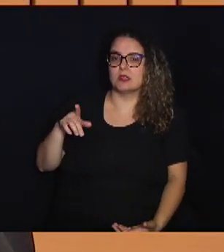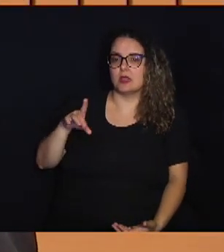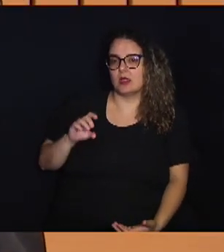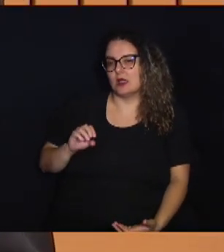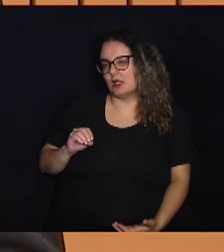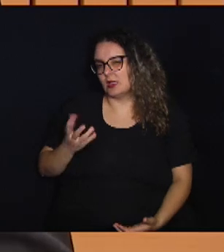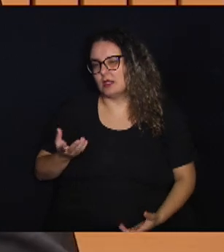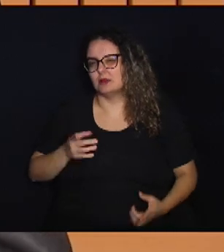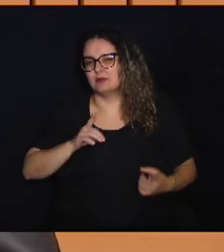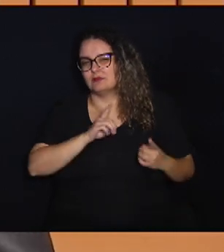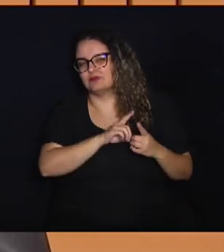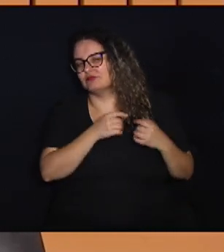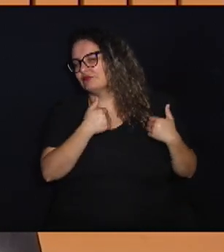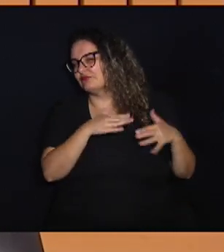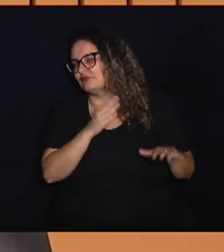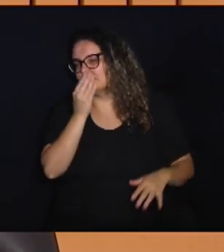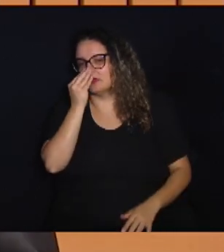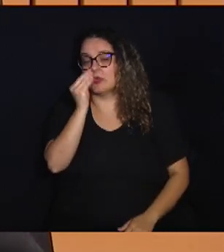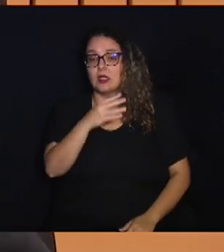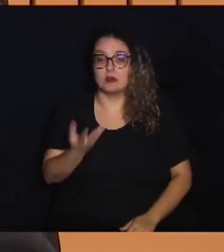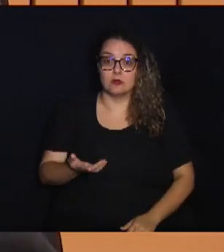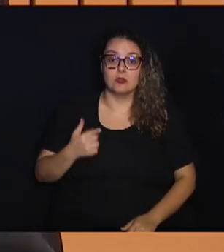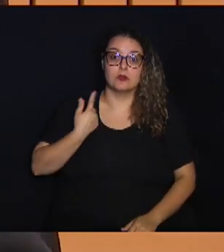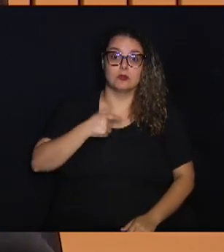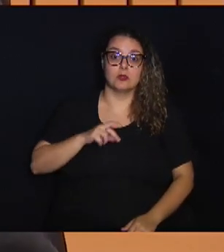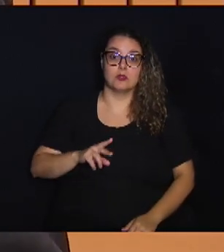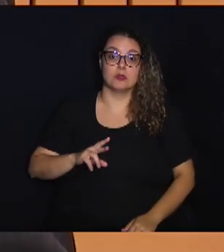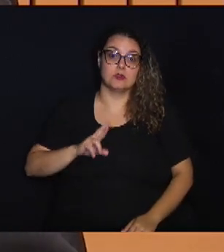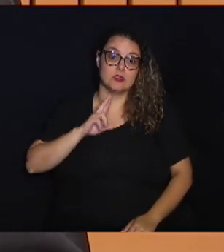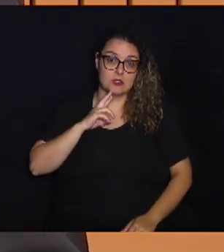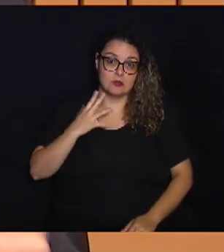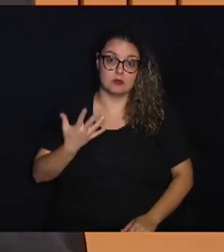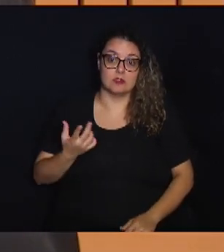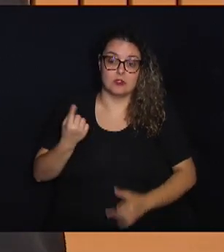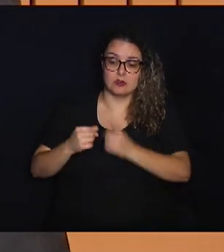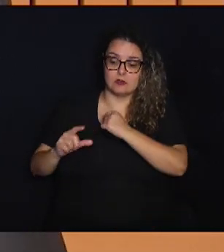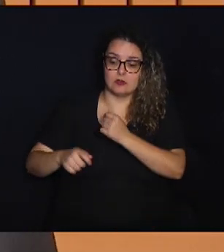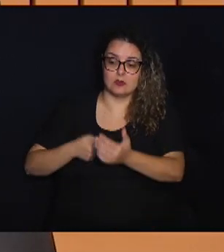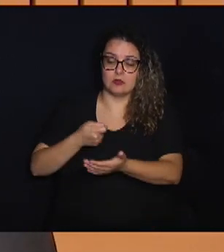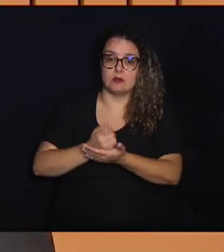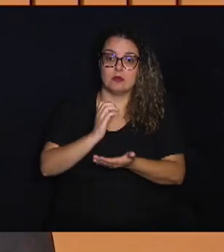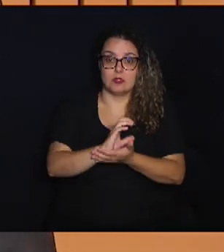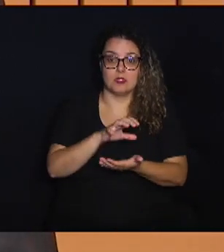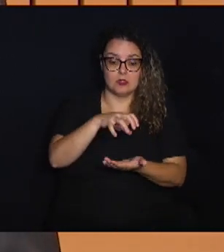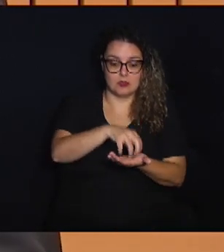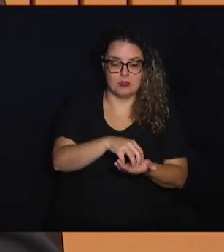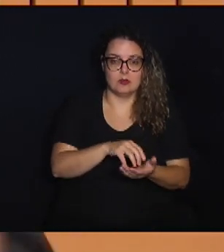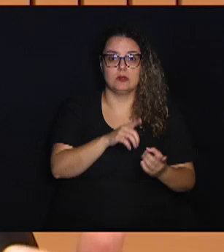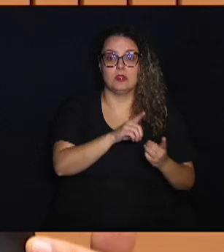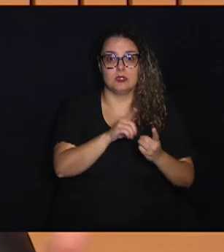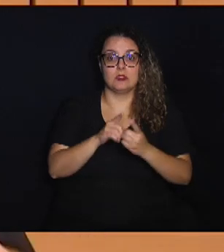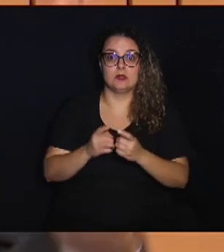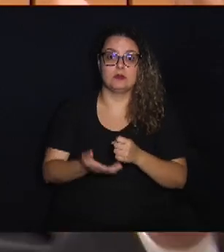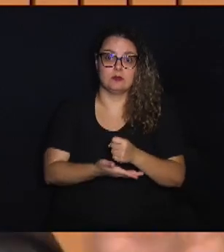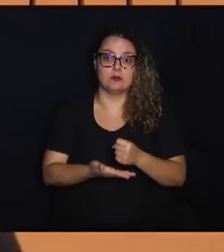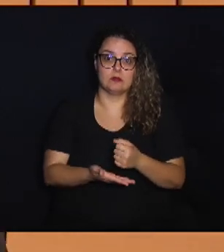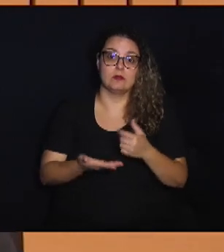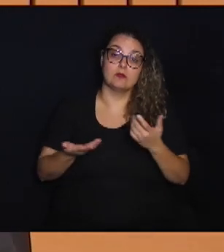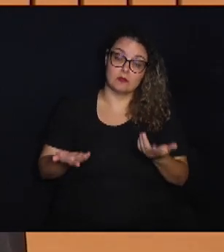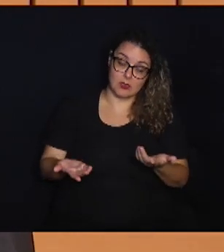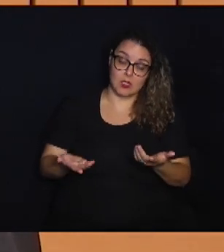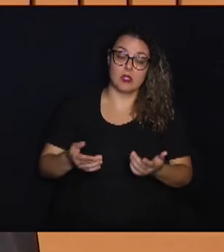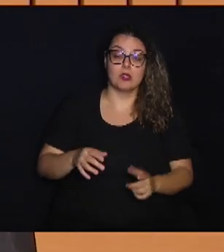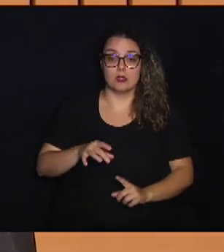atenção que deveria pelo poder público, nós resolvemos concentrar as nossas emendas na atenção básica. Mas mesmo com